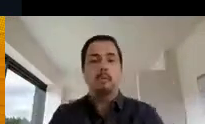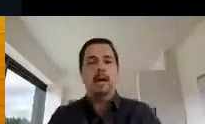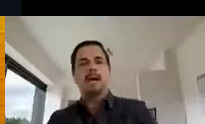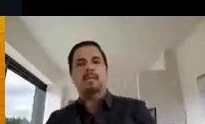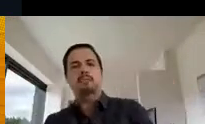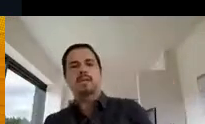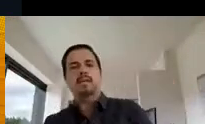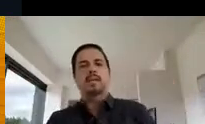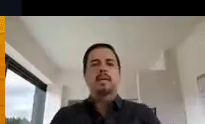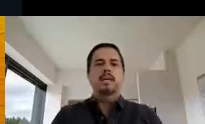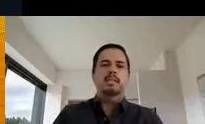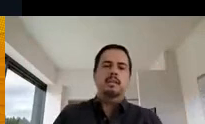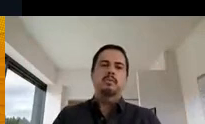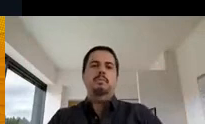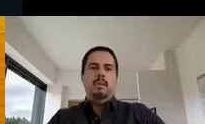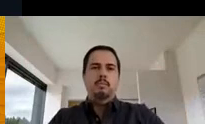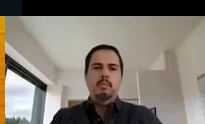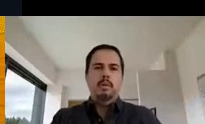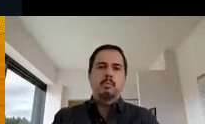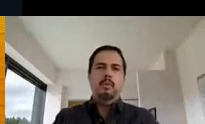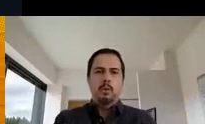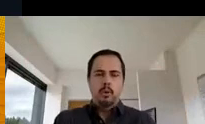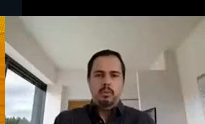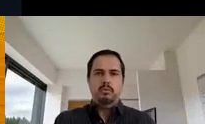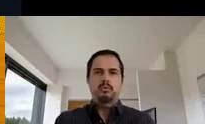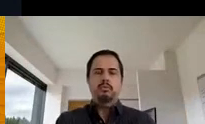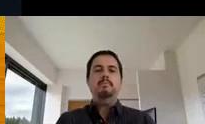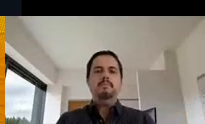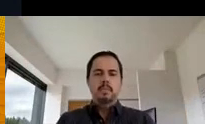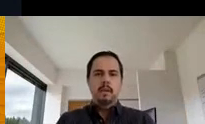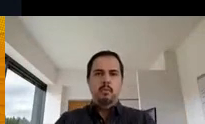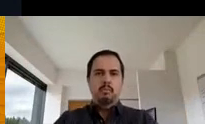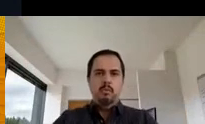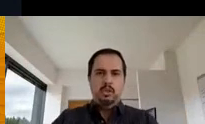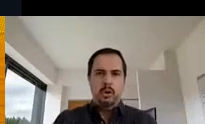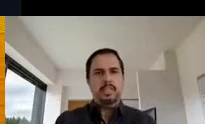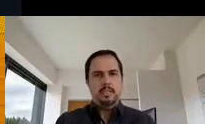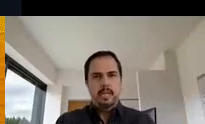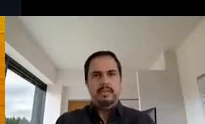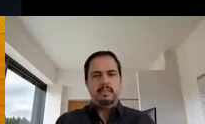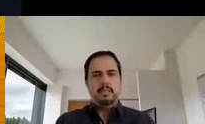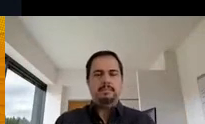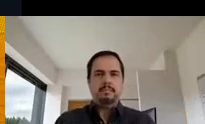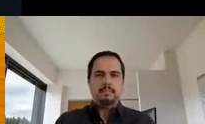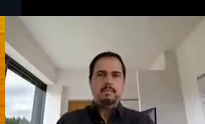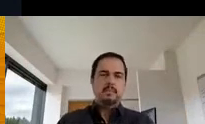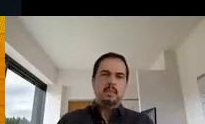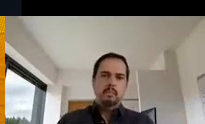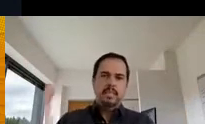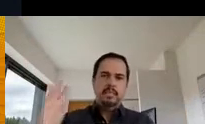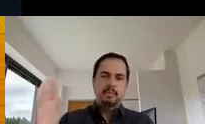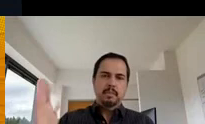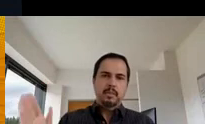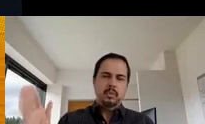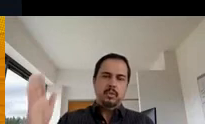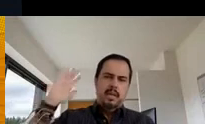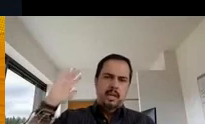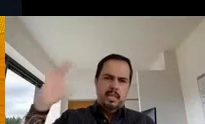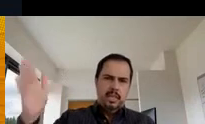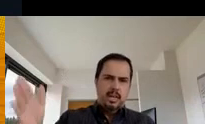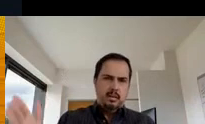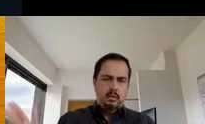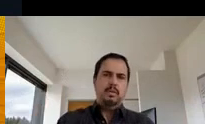cola, formato, né? Então, é um propósito, é um moonshot deles. Então, pense